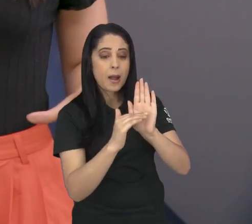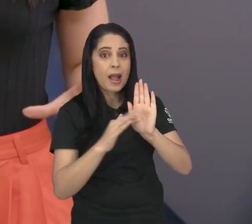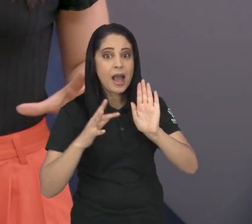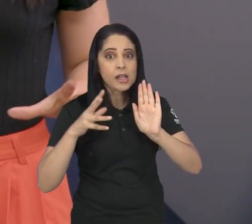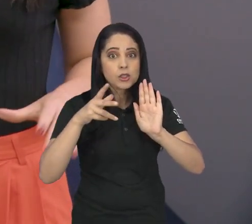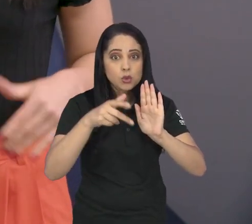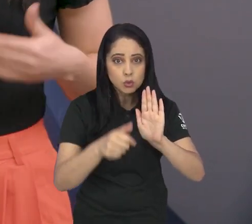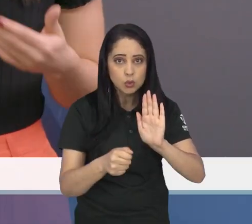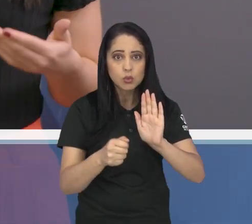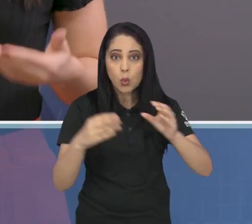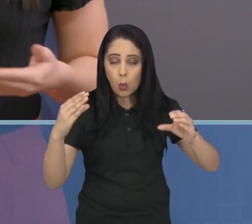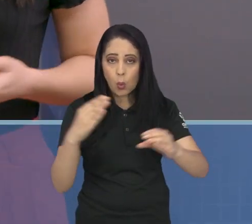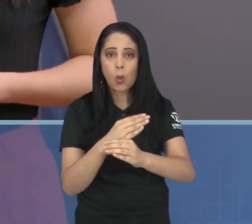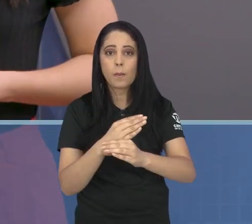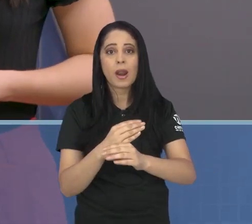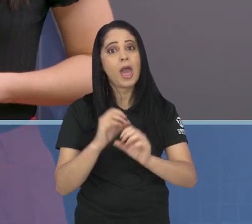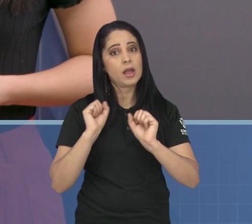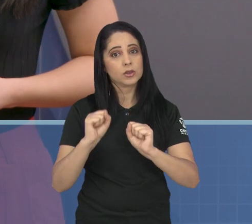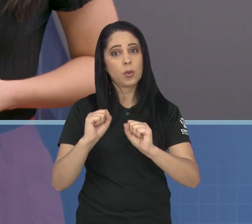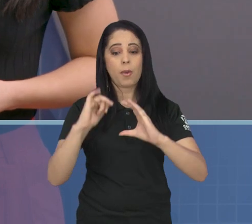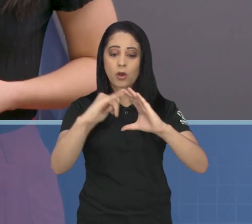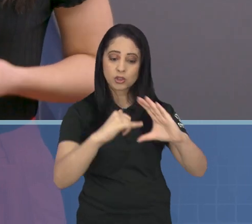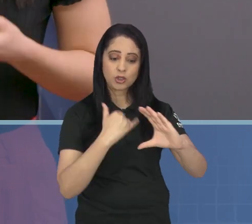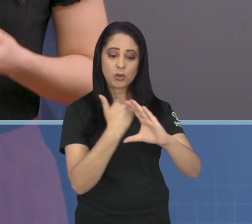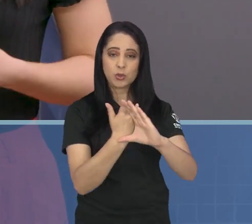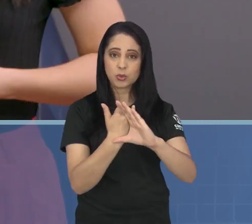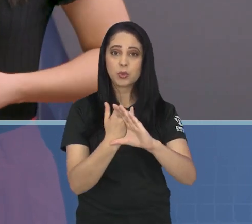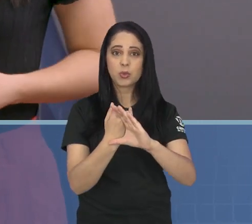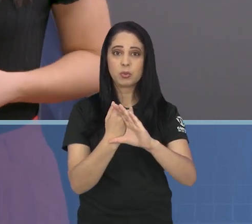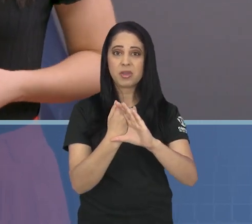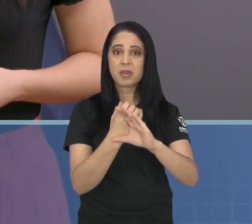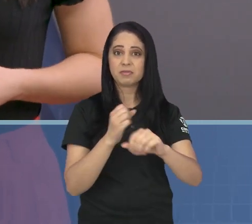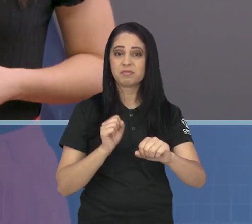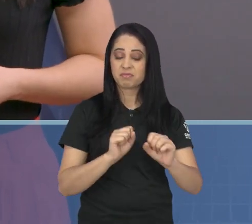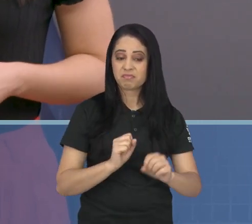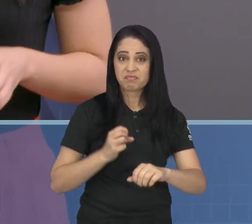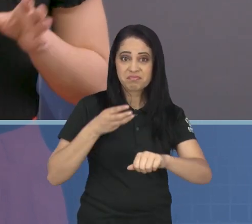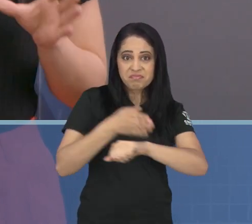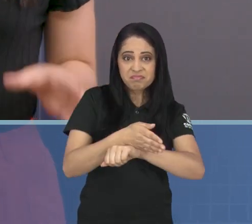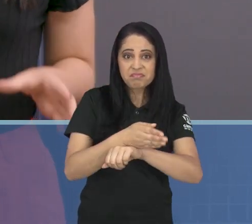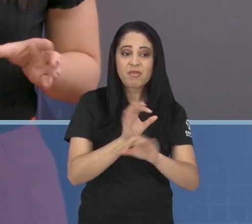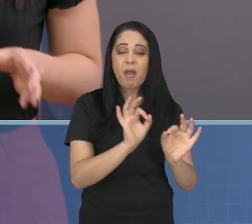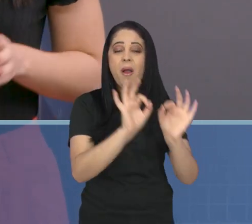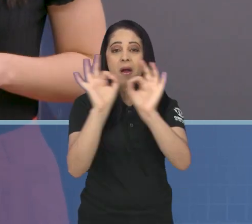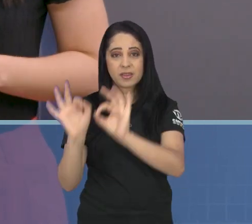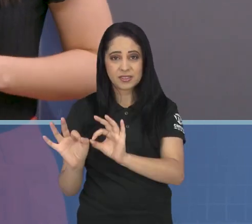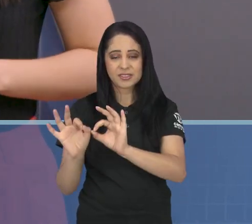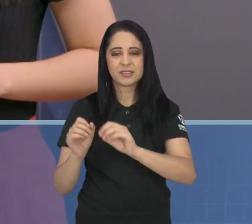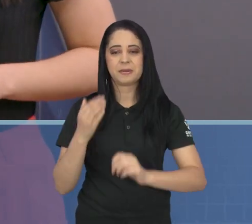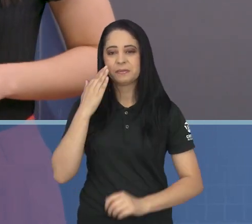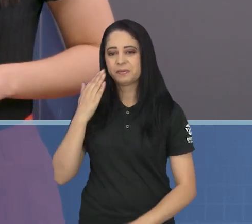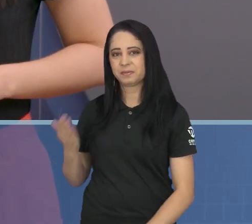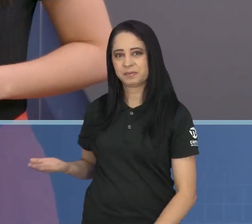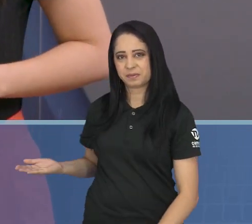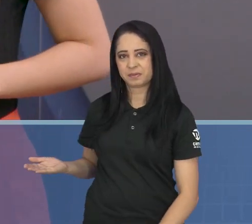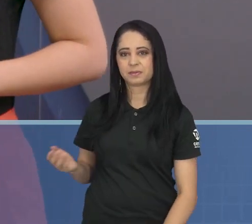a nossa programação inclusive este programa na íntegra acesse o nosso canal no YouTube que é o